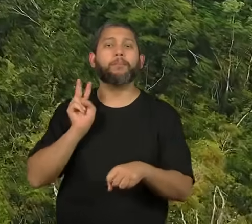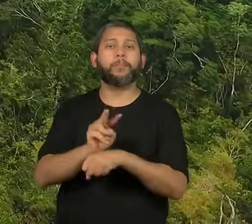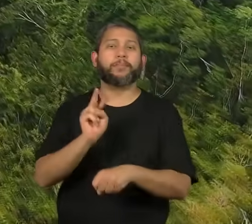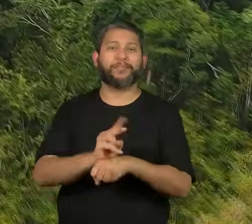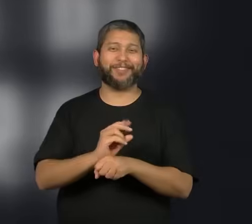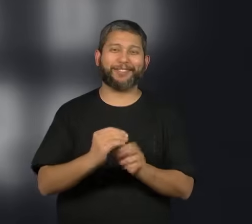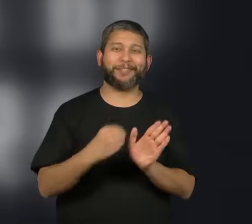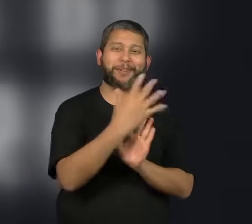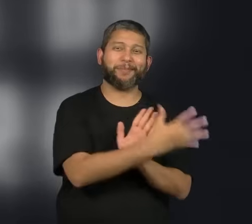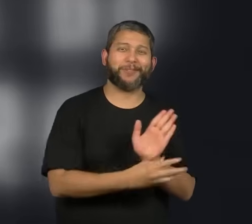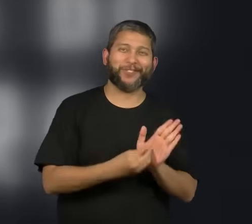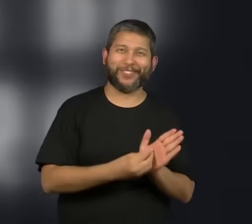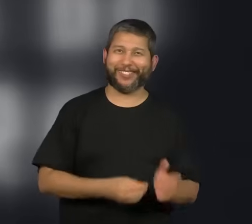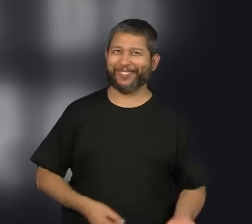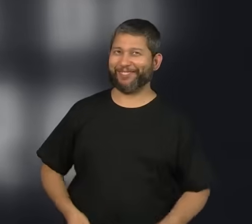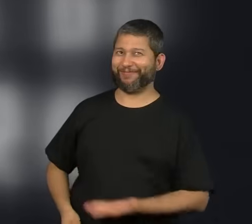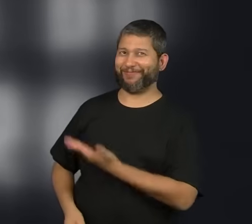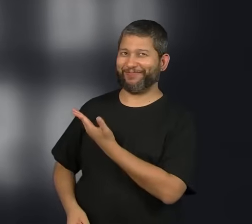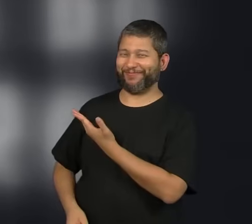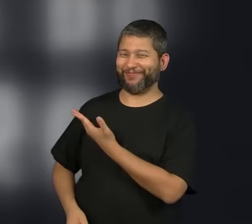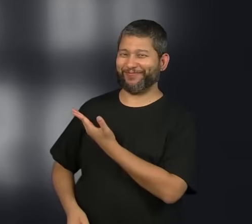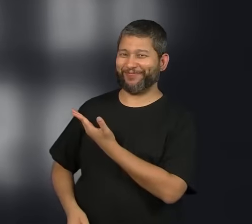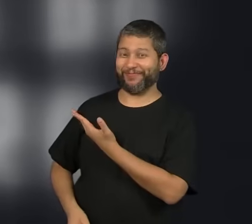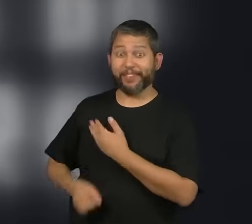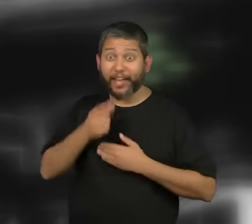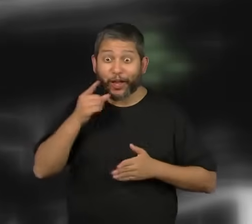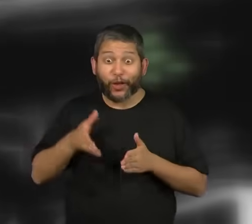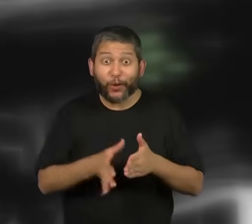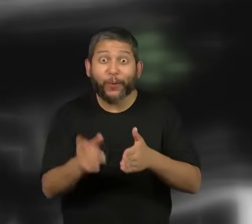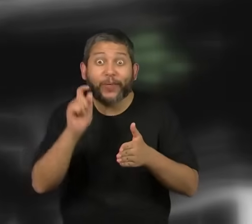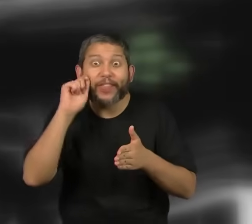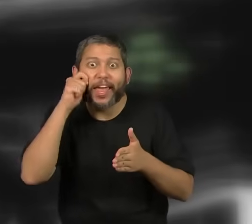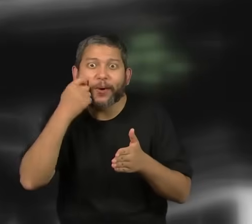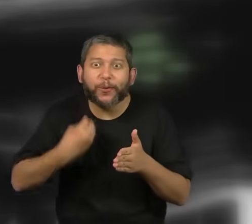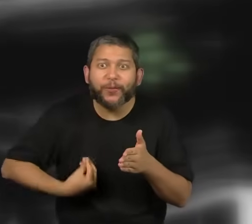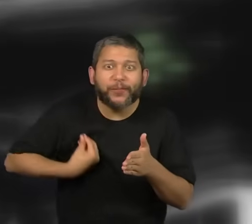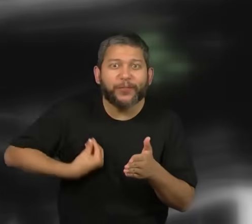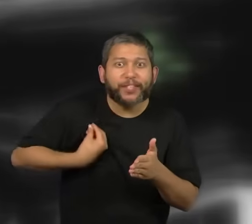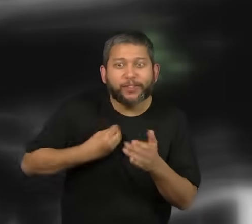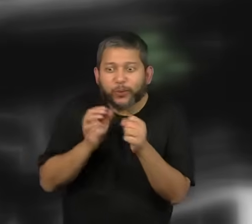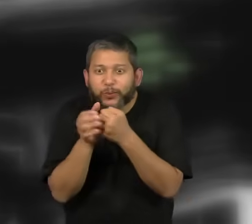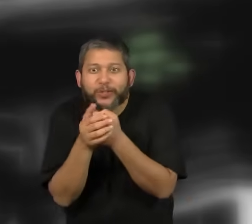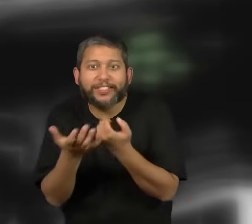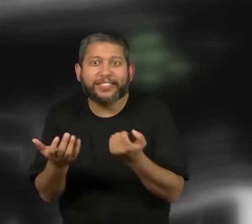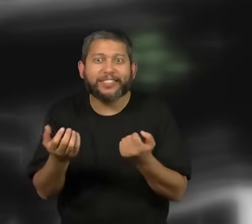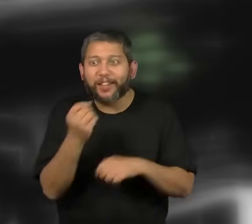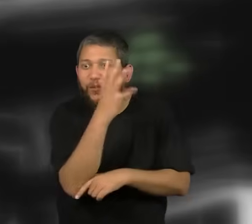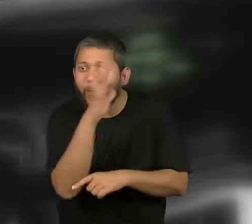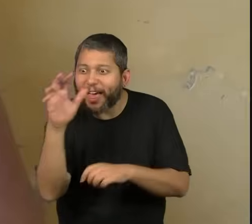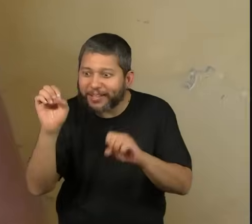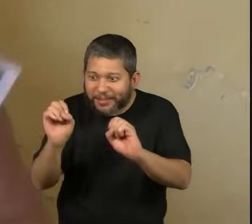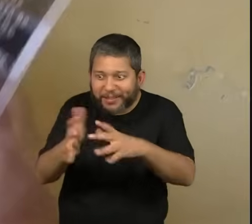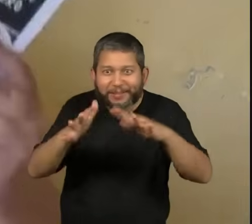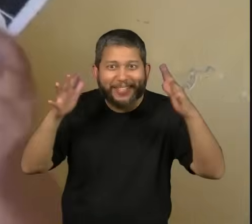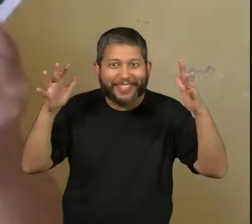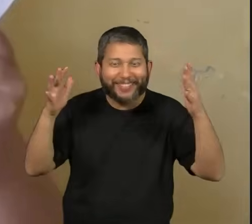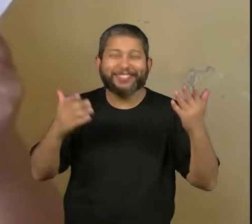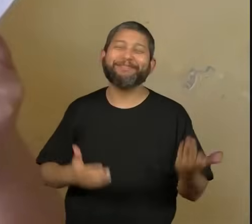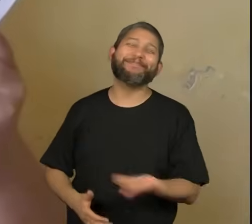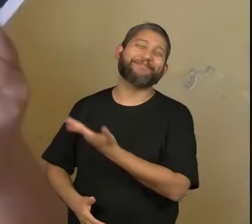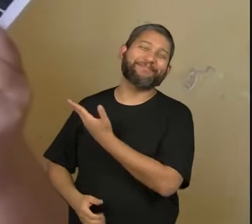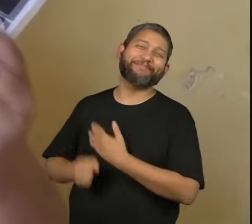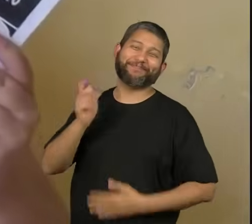Amazônia. A Vida Escondida na Floresta do Rio Negro e Brilhos na Floresta são criações da paraibana